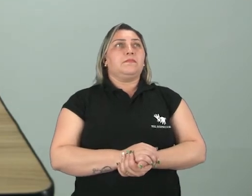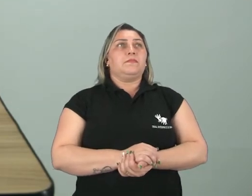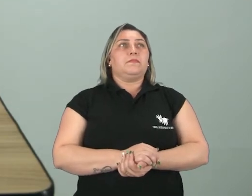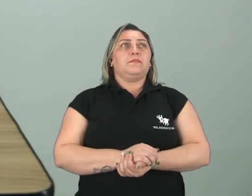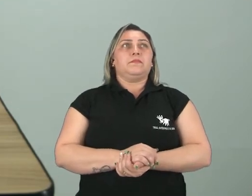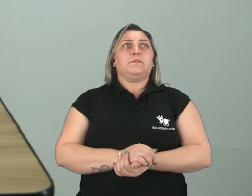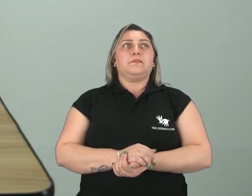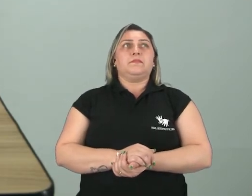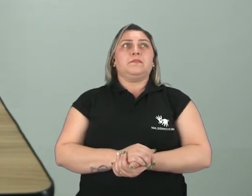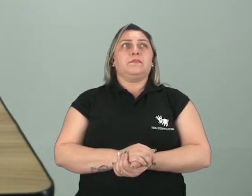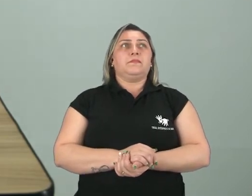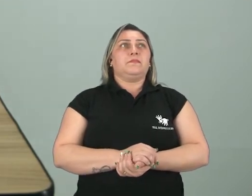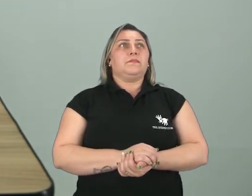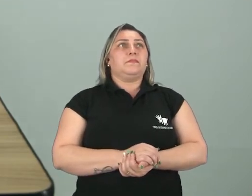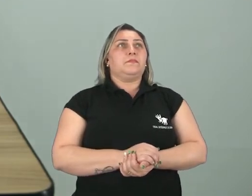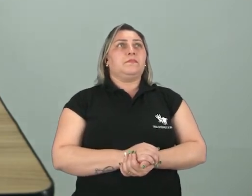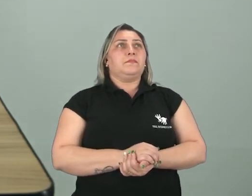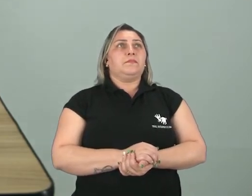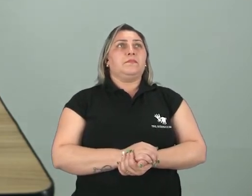tomate